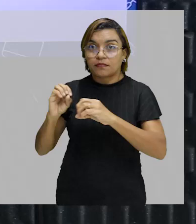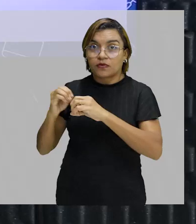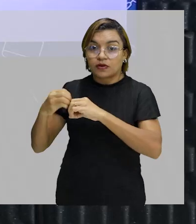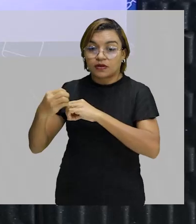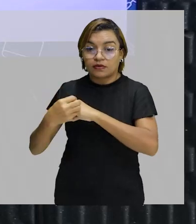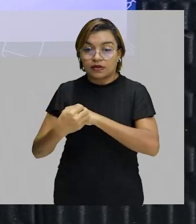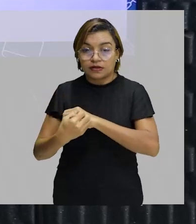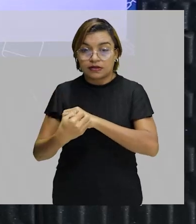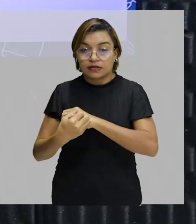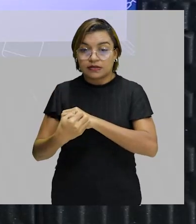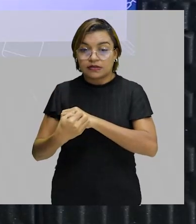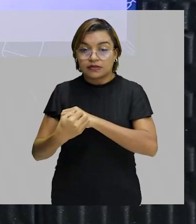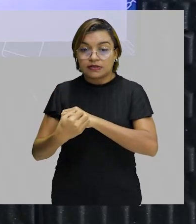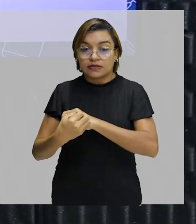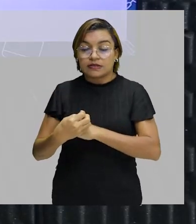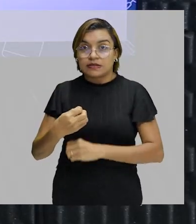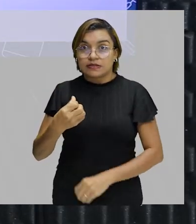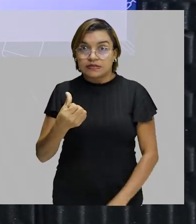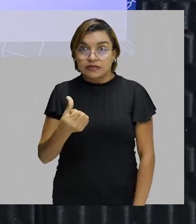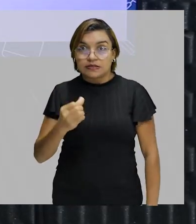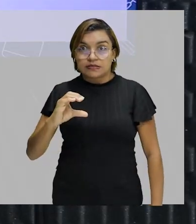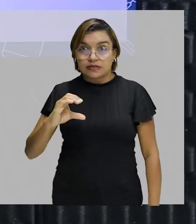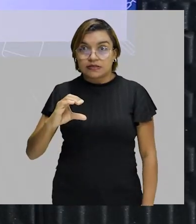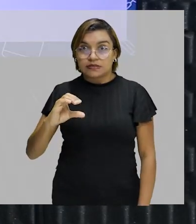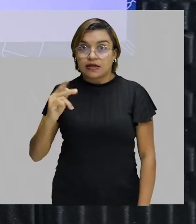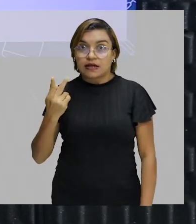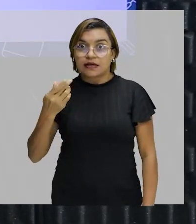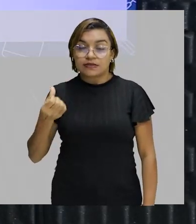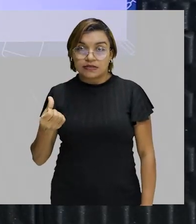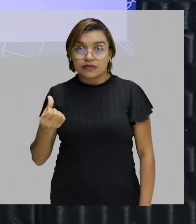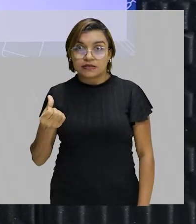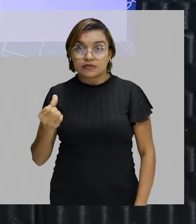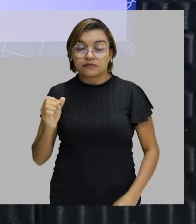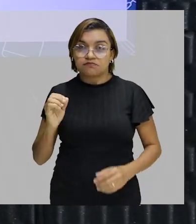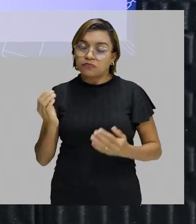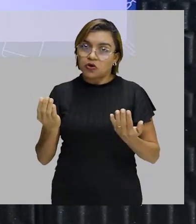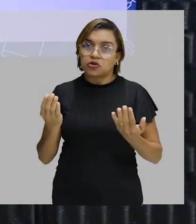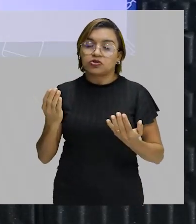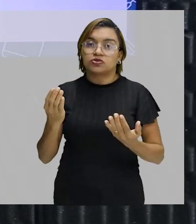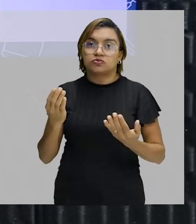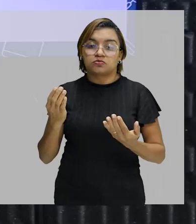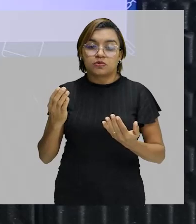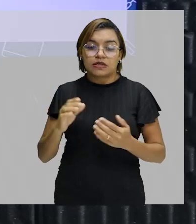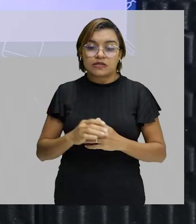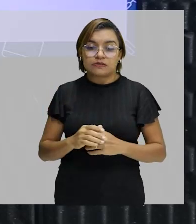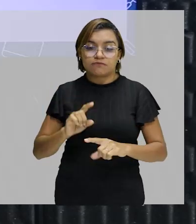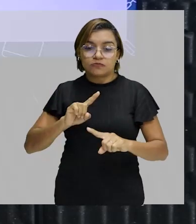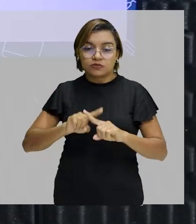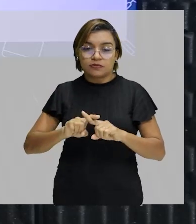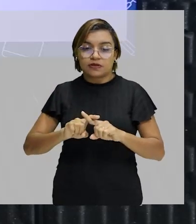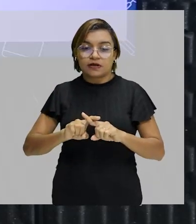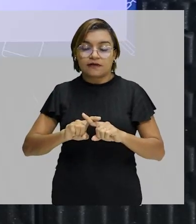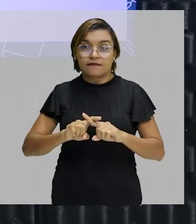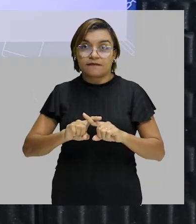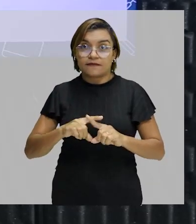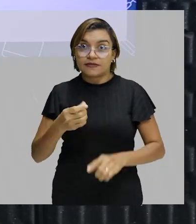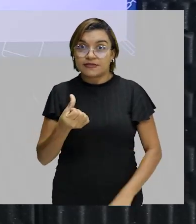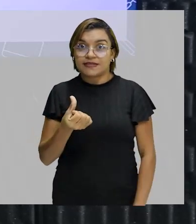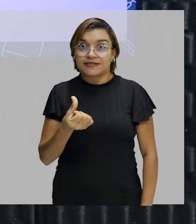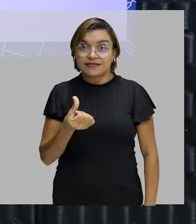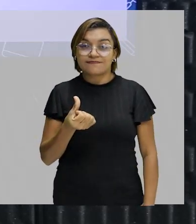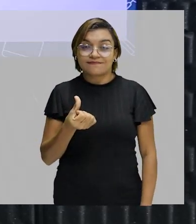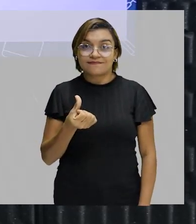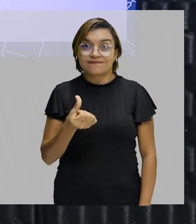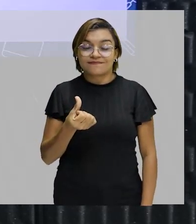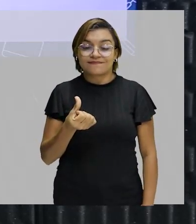C6H6, o que acontece? A fórmula mínima eu posso multiplicar por um fator. Qual fator? Vezes